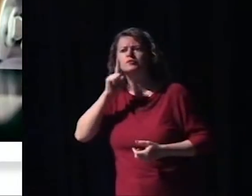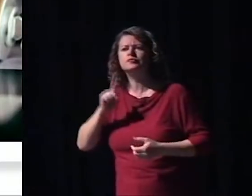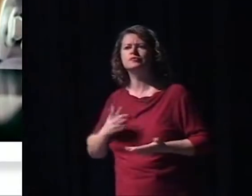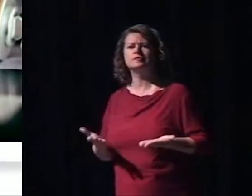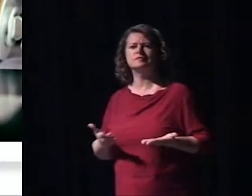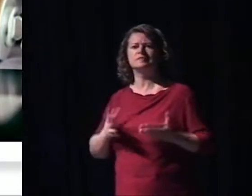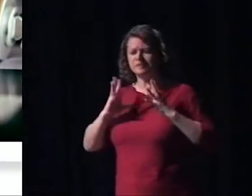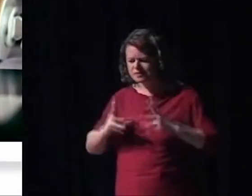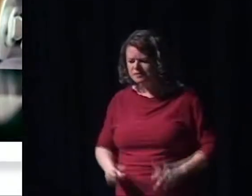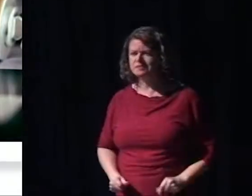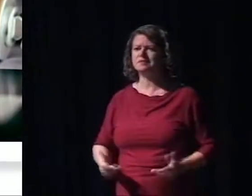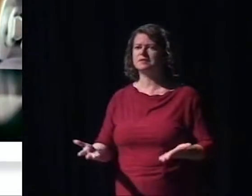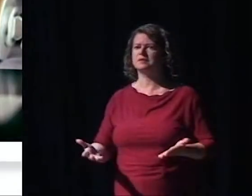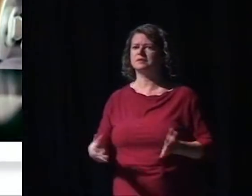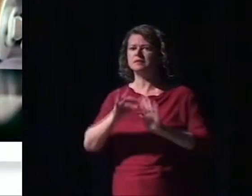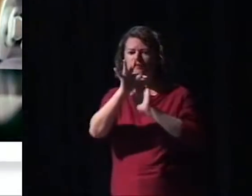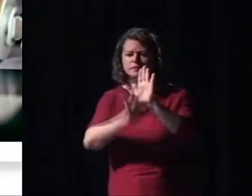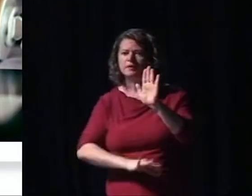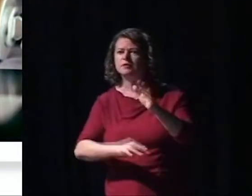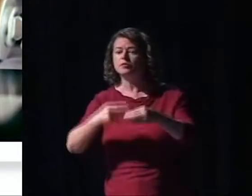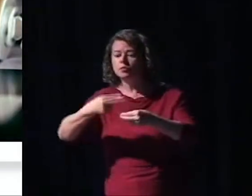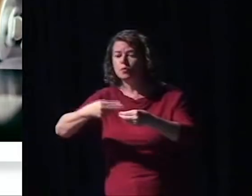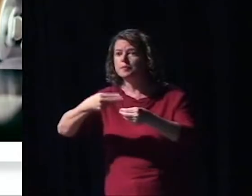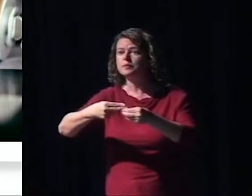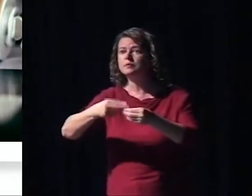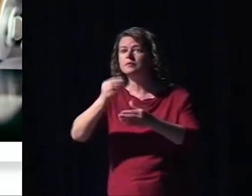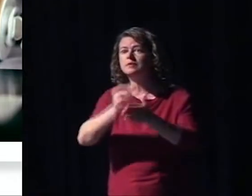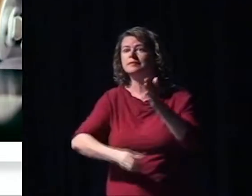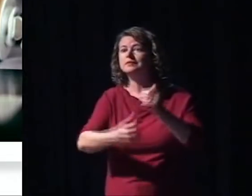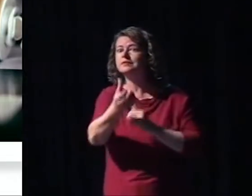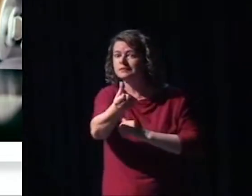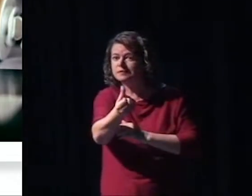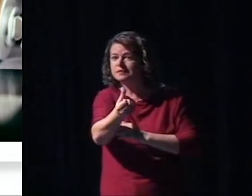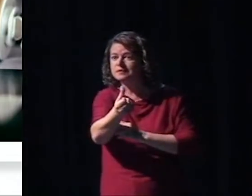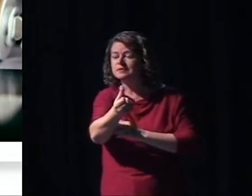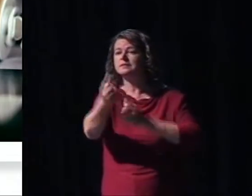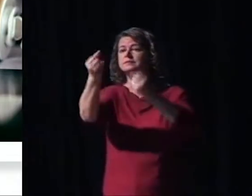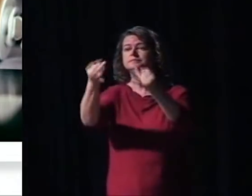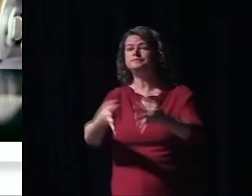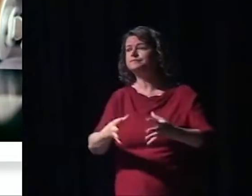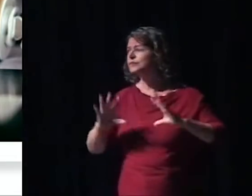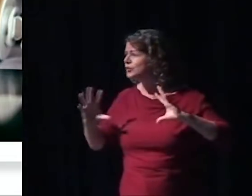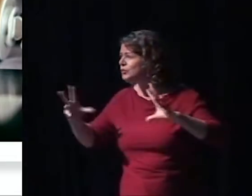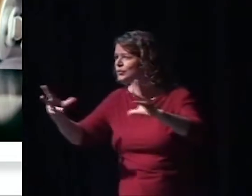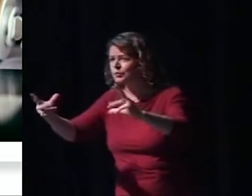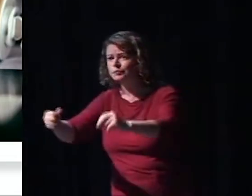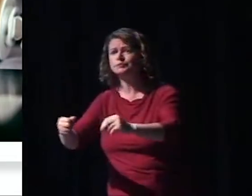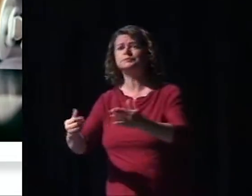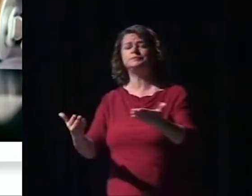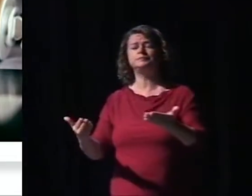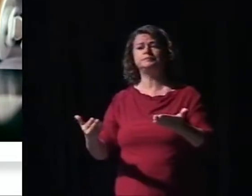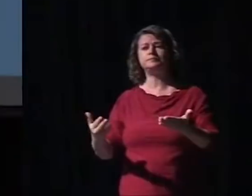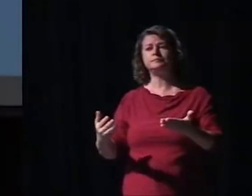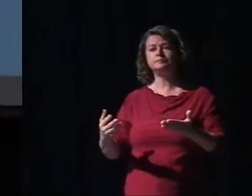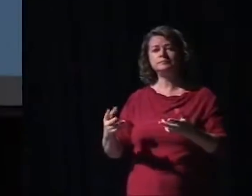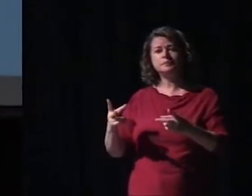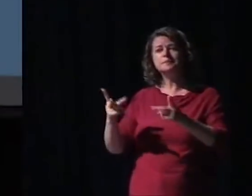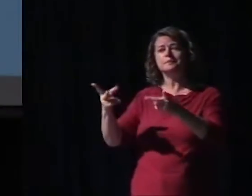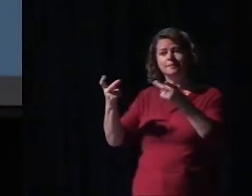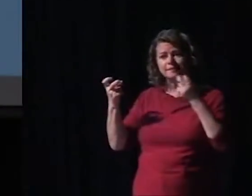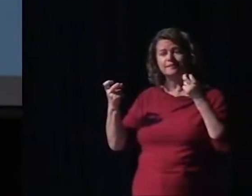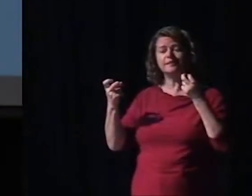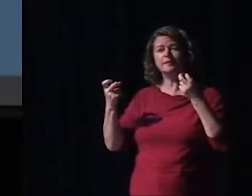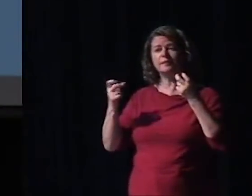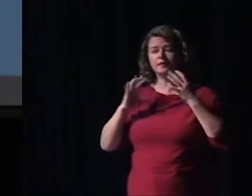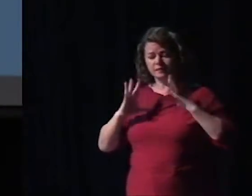O texto de número 6 diz, para que todo mundo veja que há um, ele simboliza a